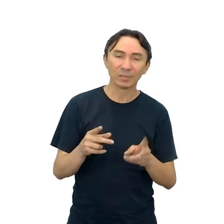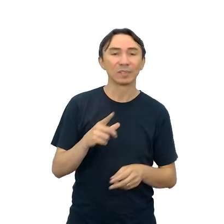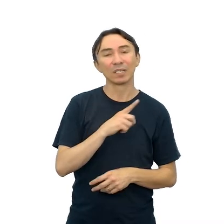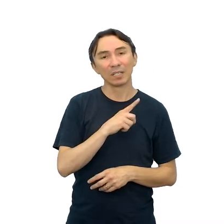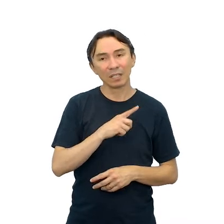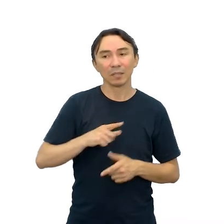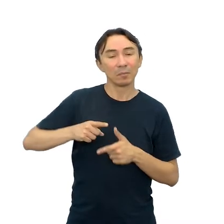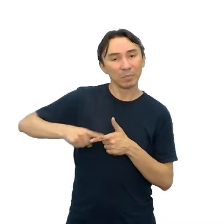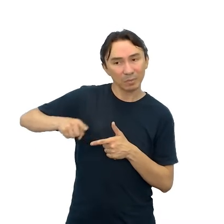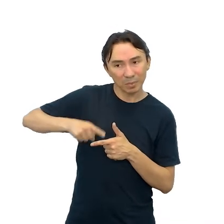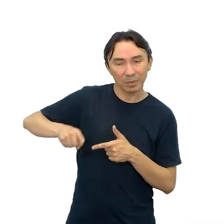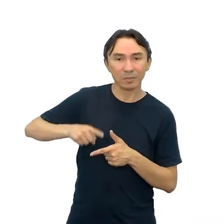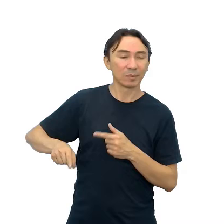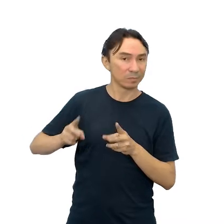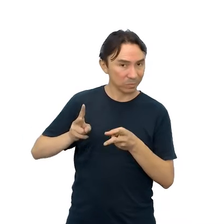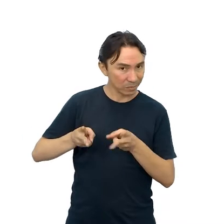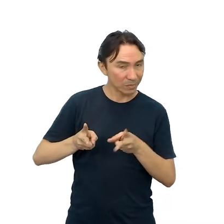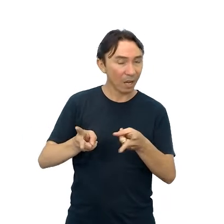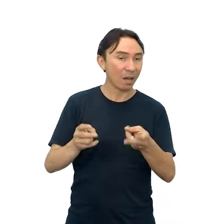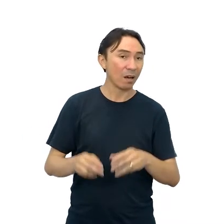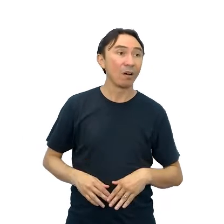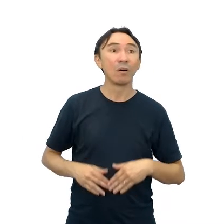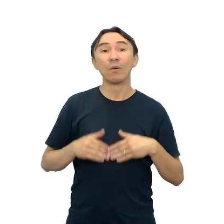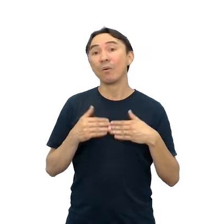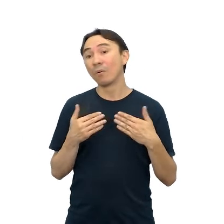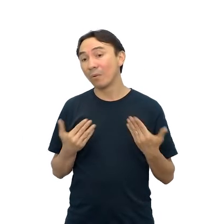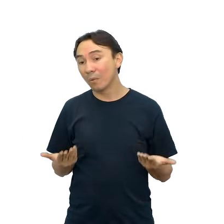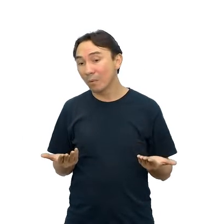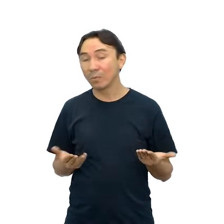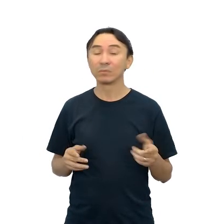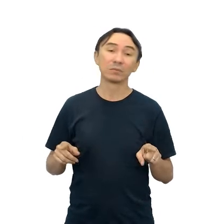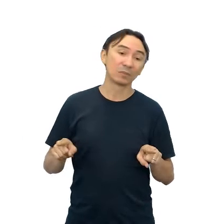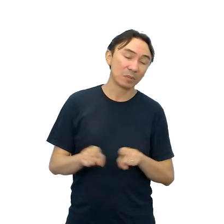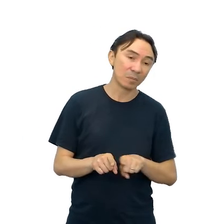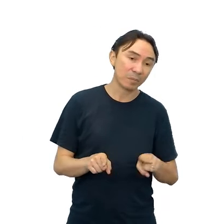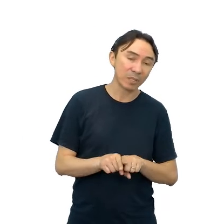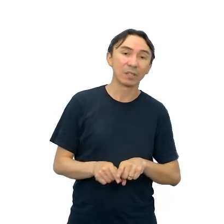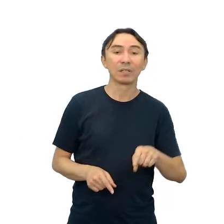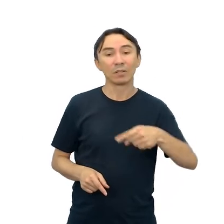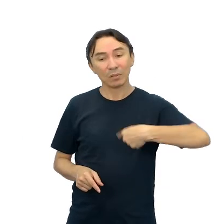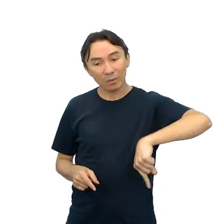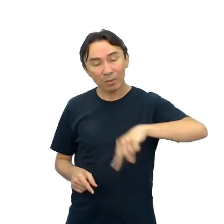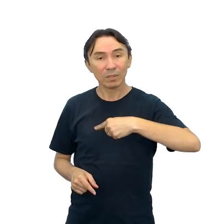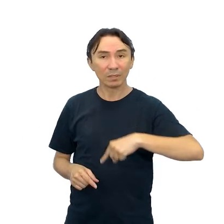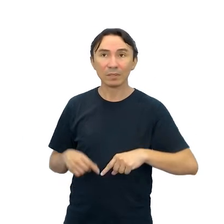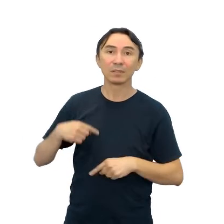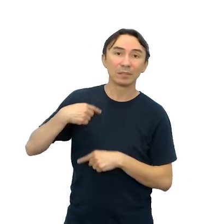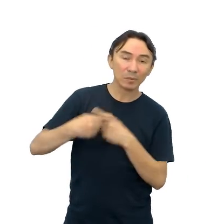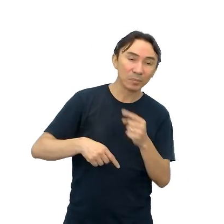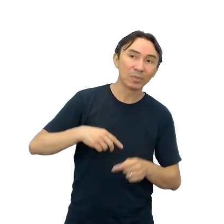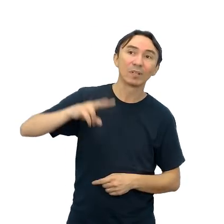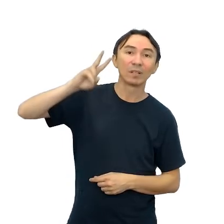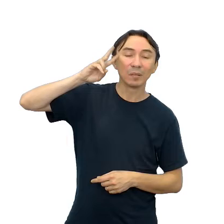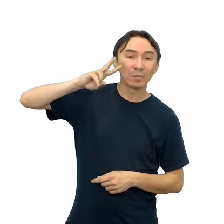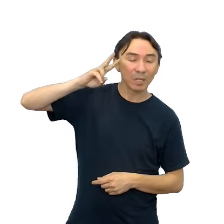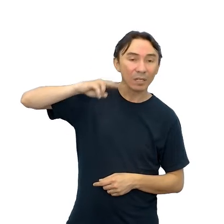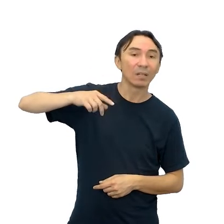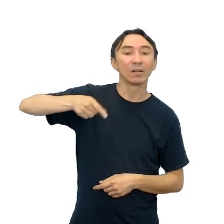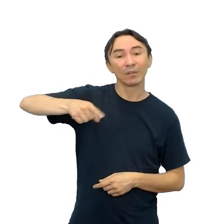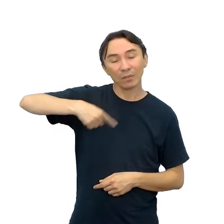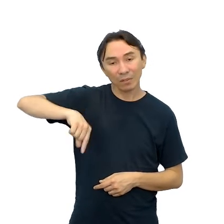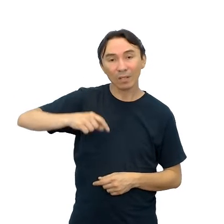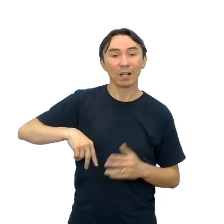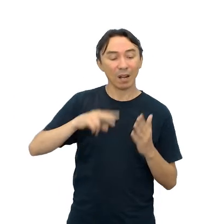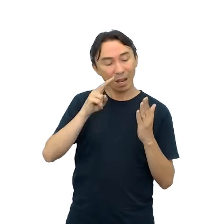de um problema, ou até mesmo para que nós possamos nos recordar do que nós lemos no